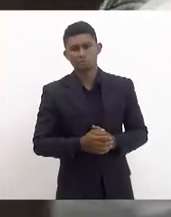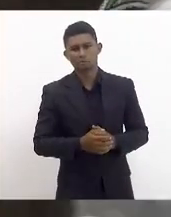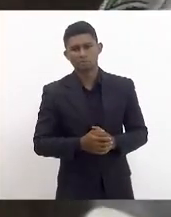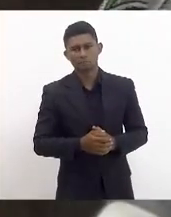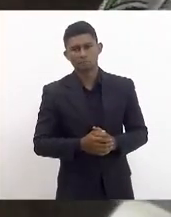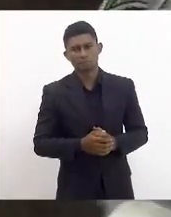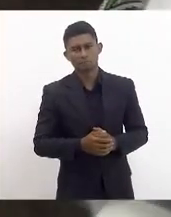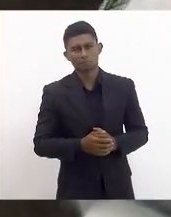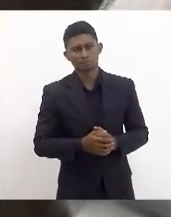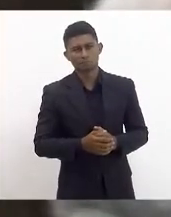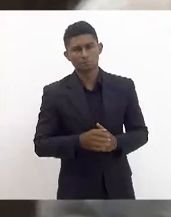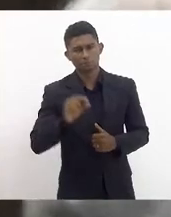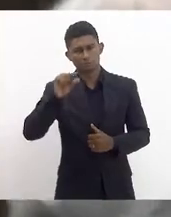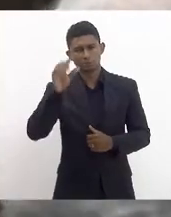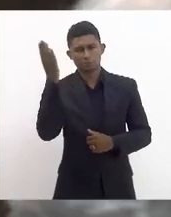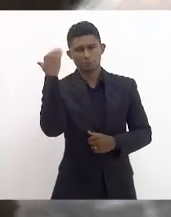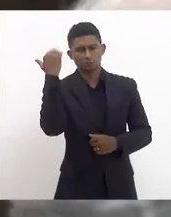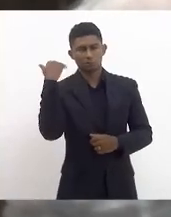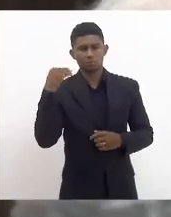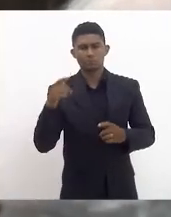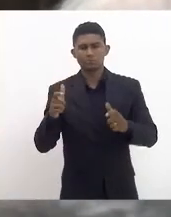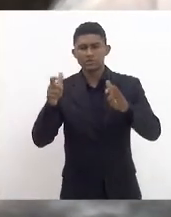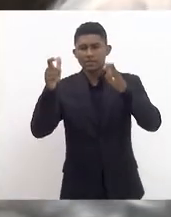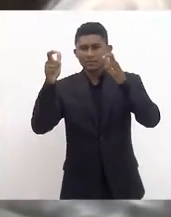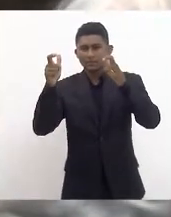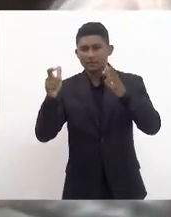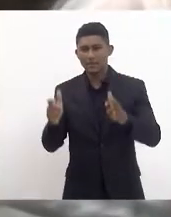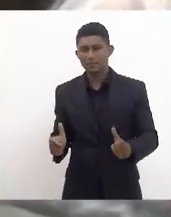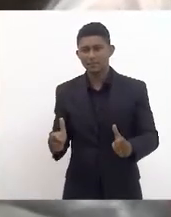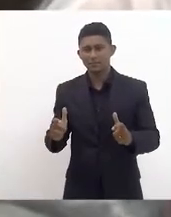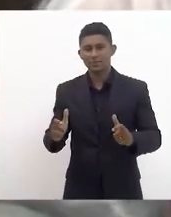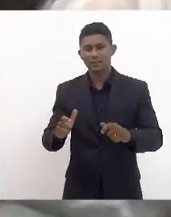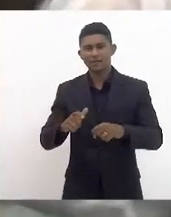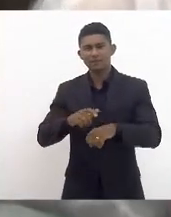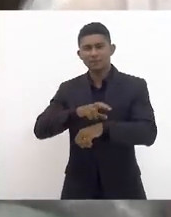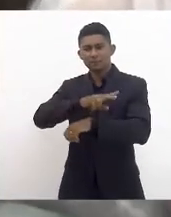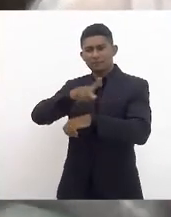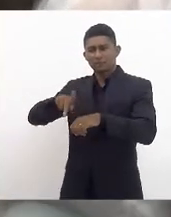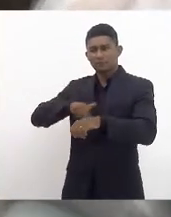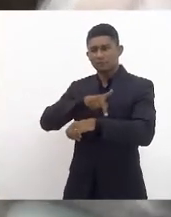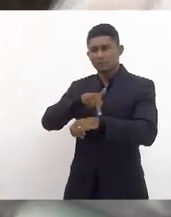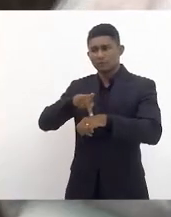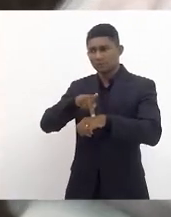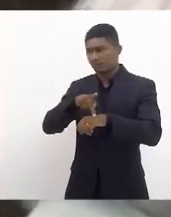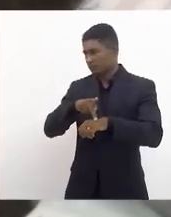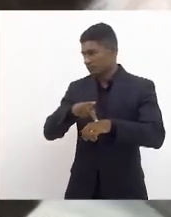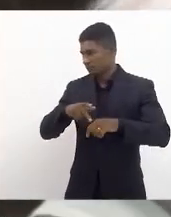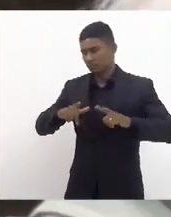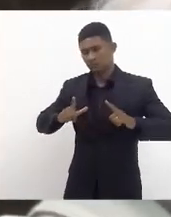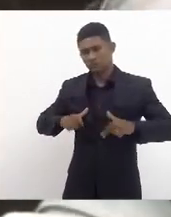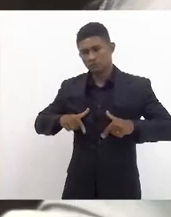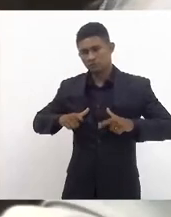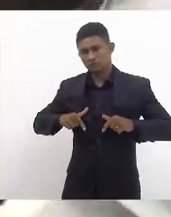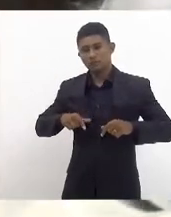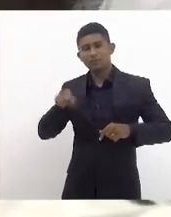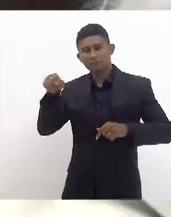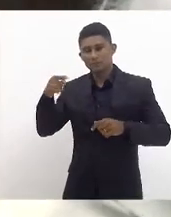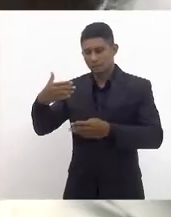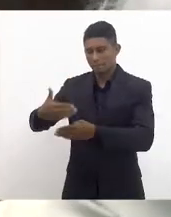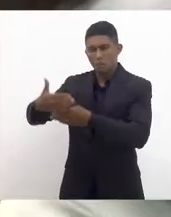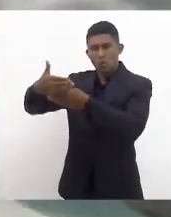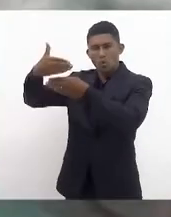esteve recentemente em Israel, inclusive orou no Muro das Lamentações e voltou